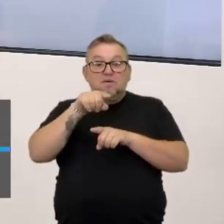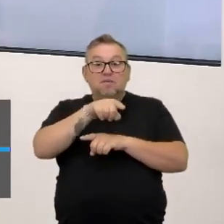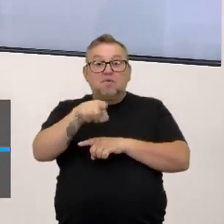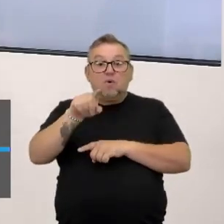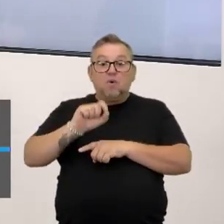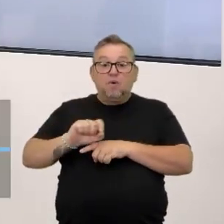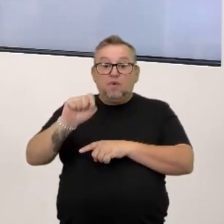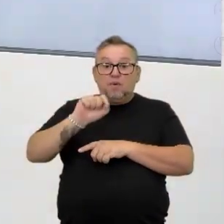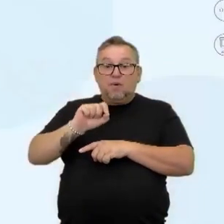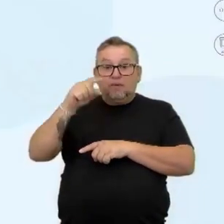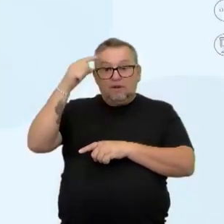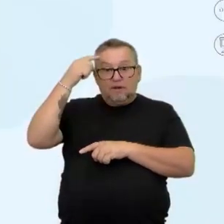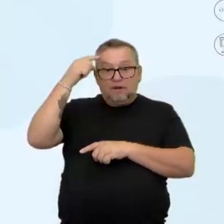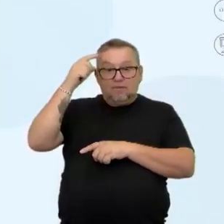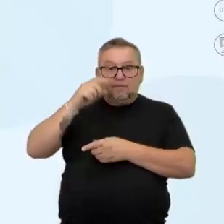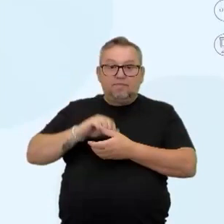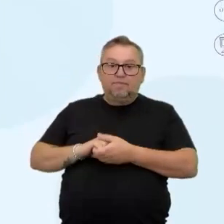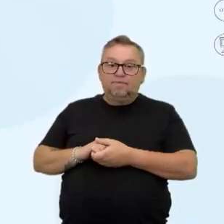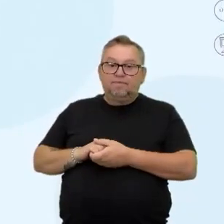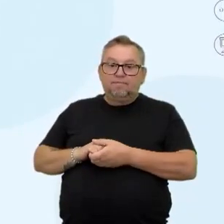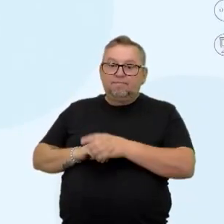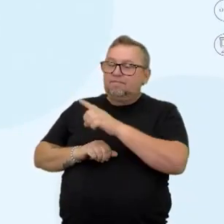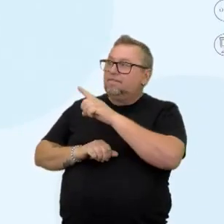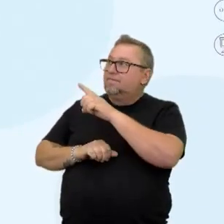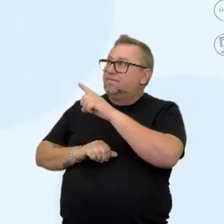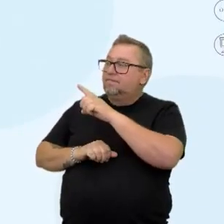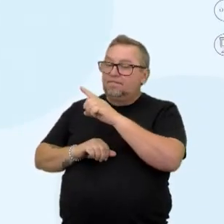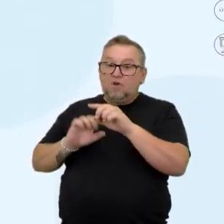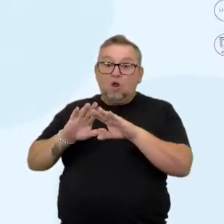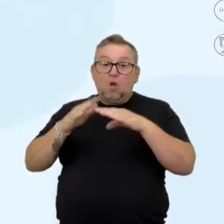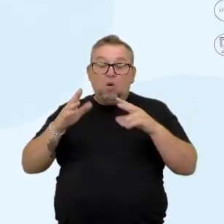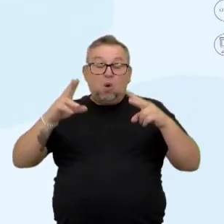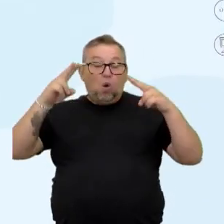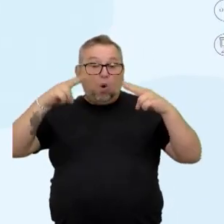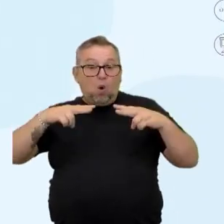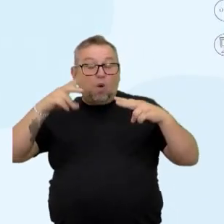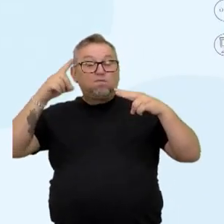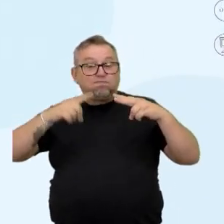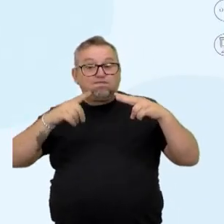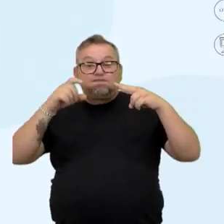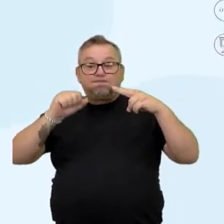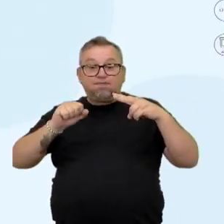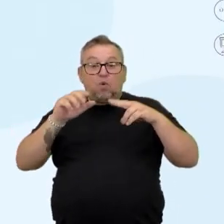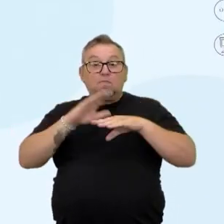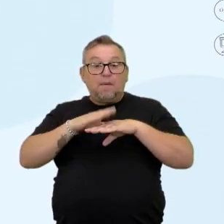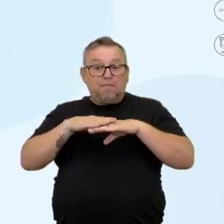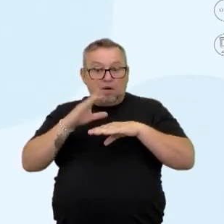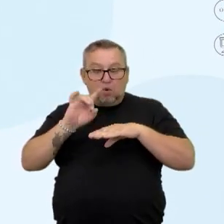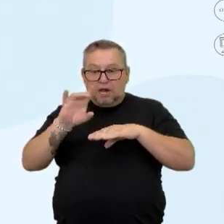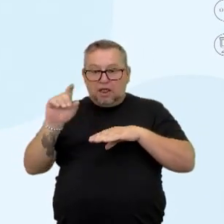para vocês essa ideia aqui, ó. E ao jogar par ou ímpar utilizando apenas uma mão